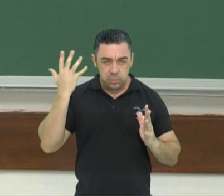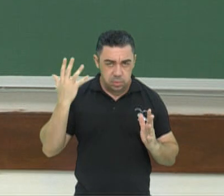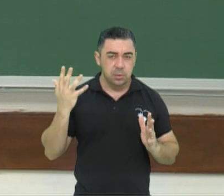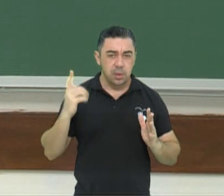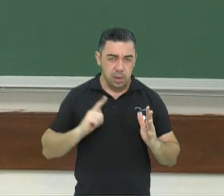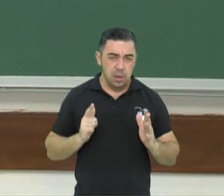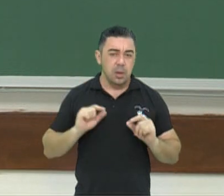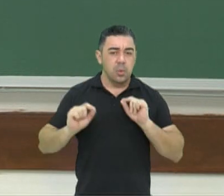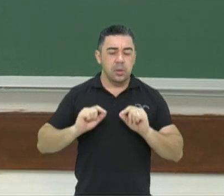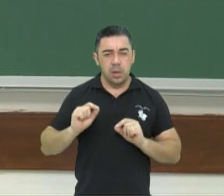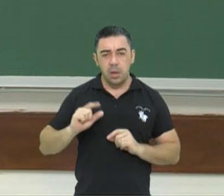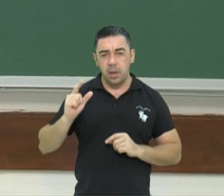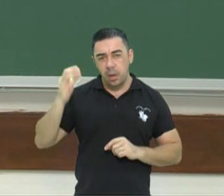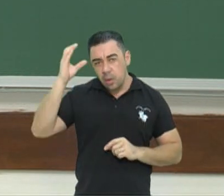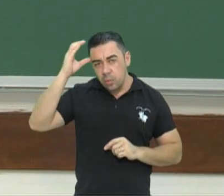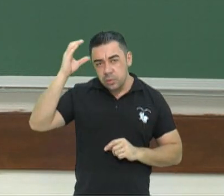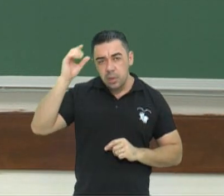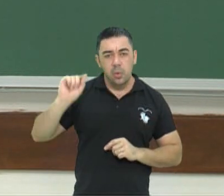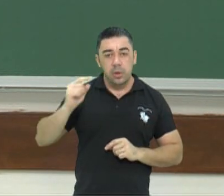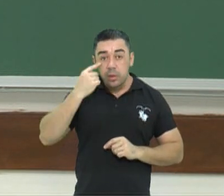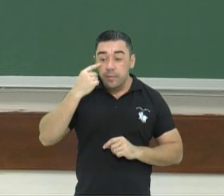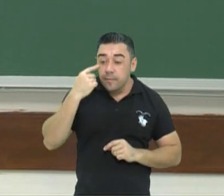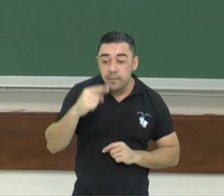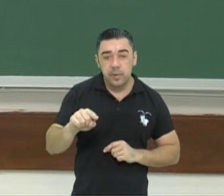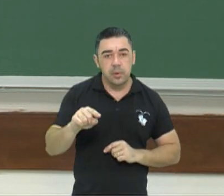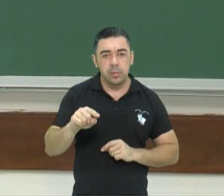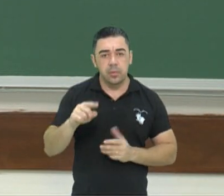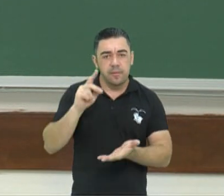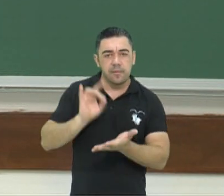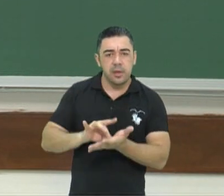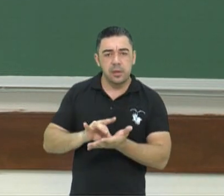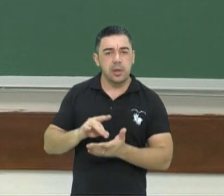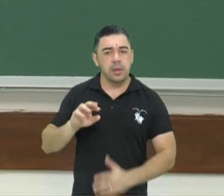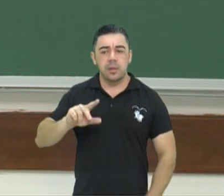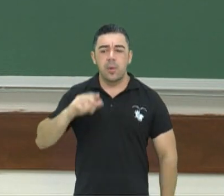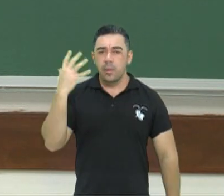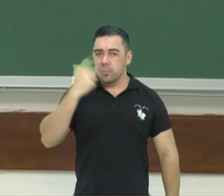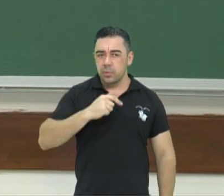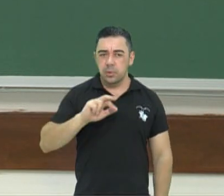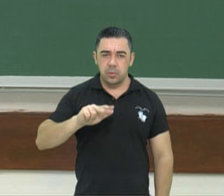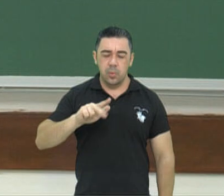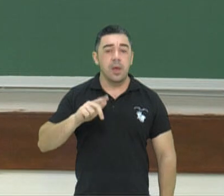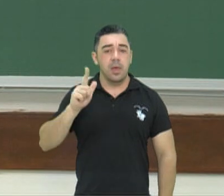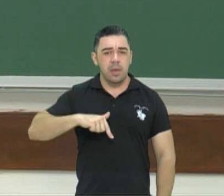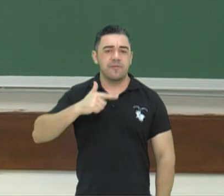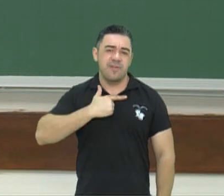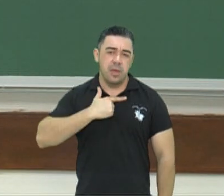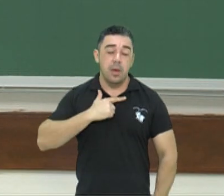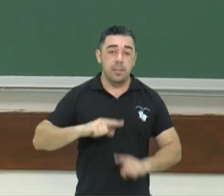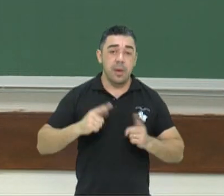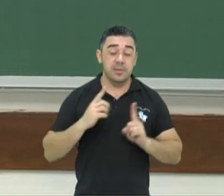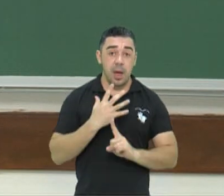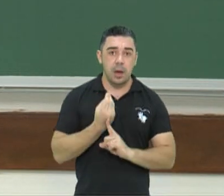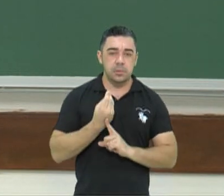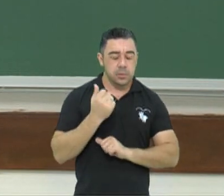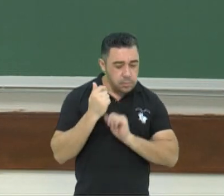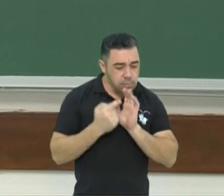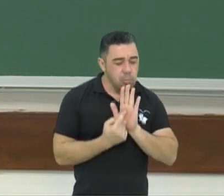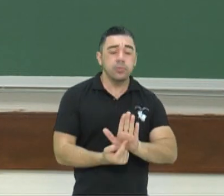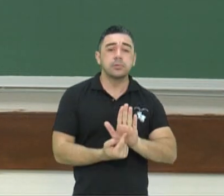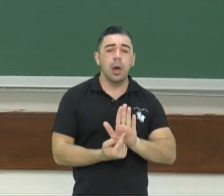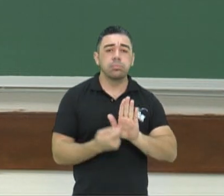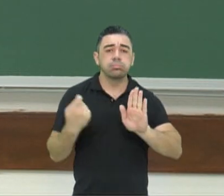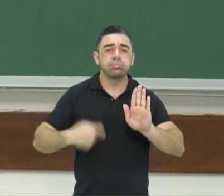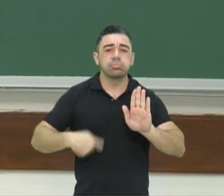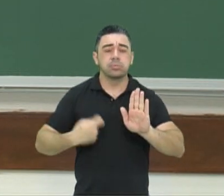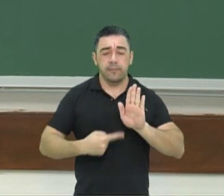foi a consciência de retratar aquilo que estava sendo visto. Aquilo que estava sendo visto não era bonito, era uma coisa feia, mas a arte tinha a obrigação de mostrar aquilo para o